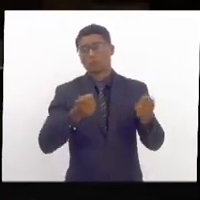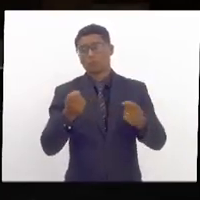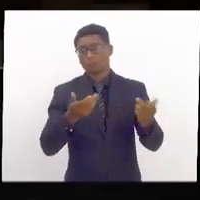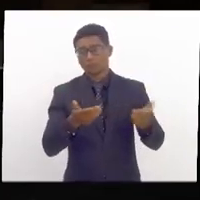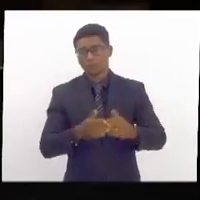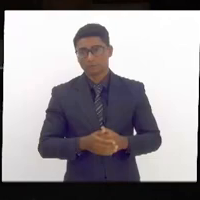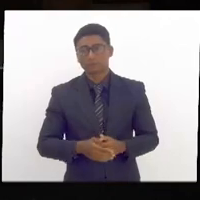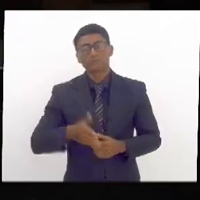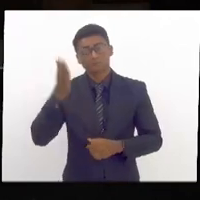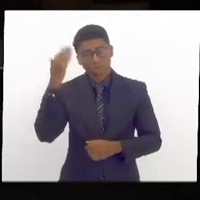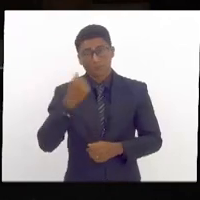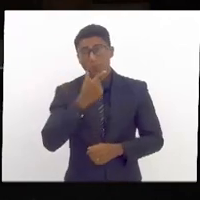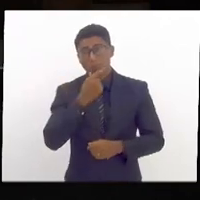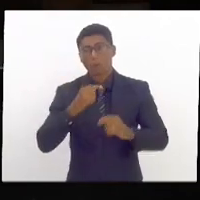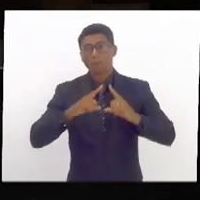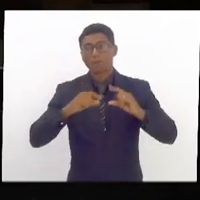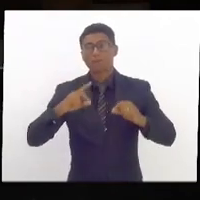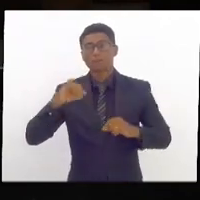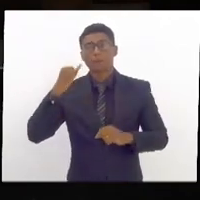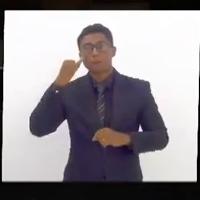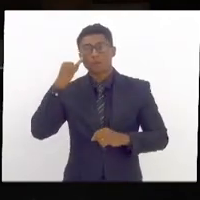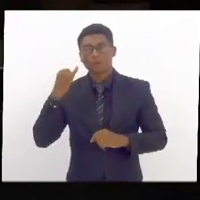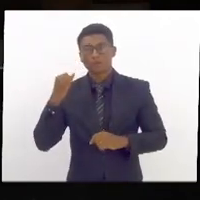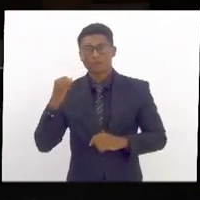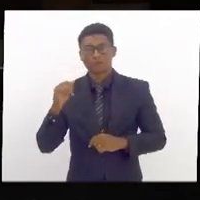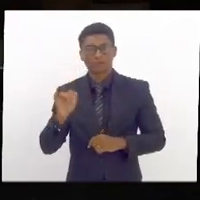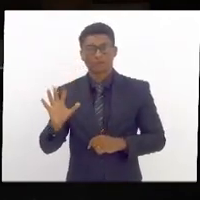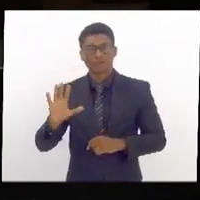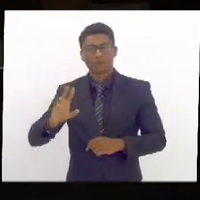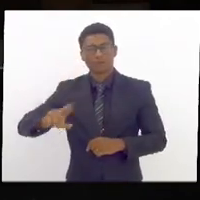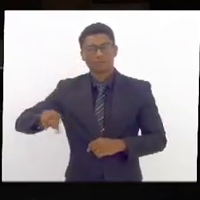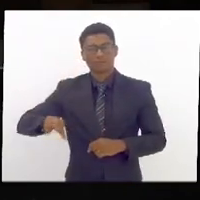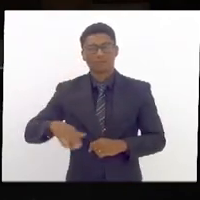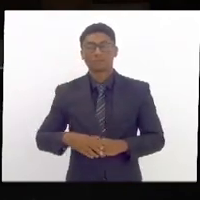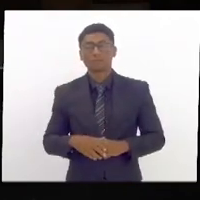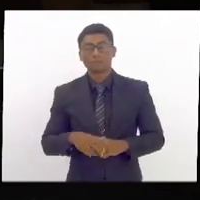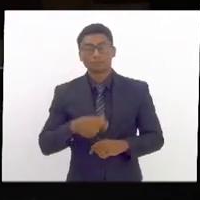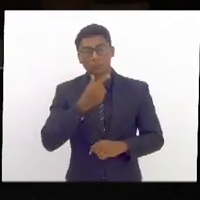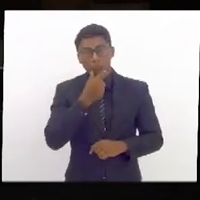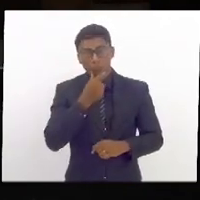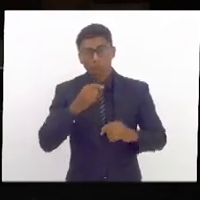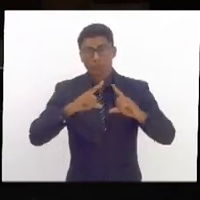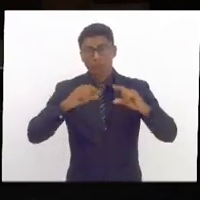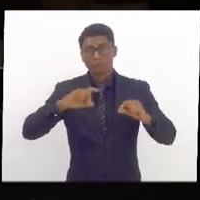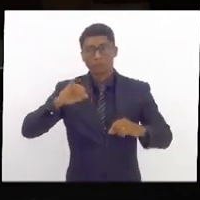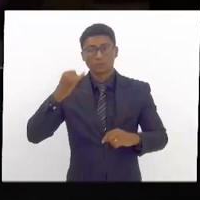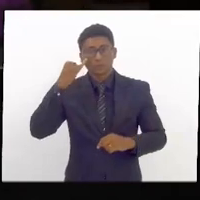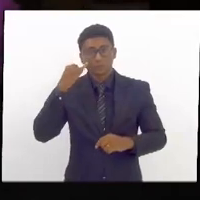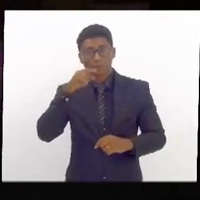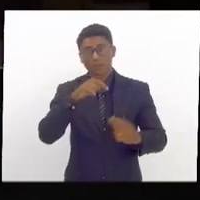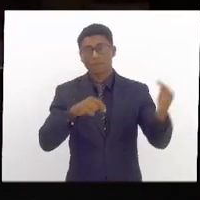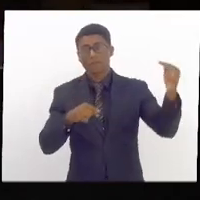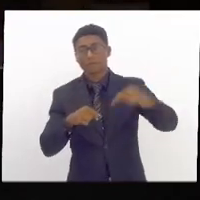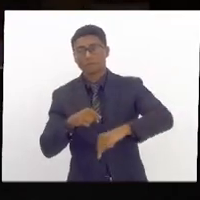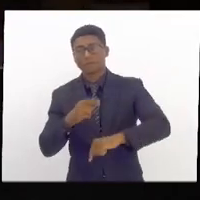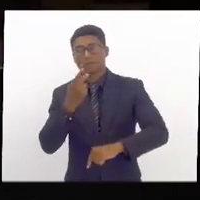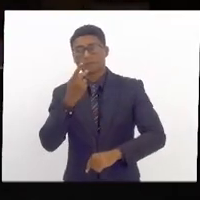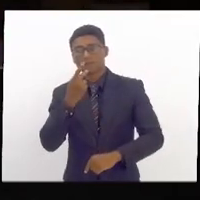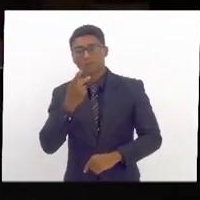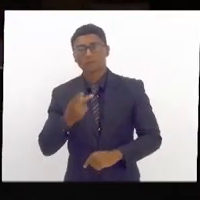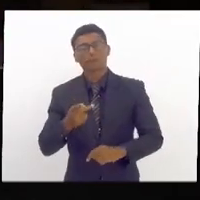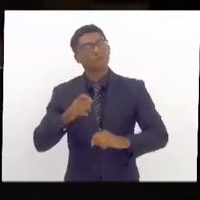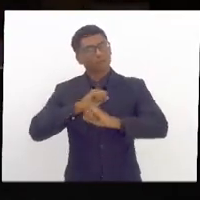que o japonês, quando veio, né, o japonês da Federal, antes fosse, né, o japonês que esteve aqui no depoimento, ele deu o depoimento e falou com